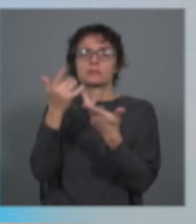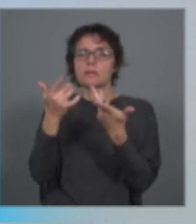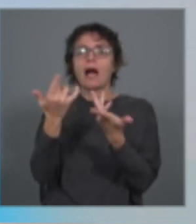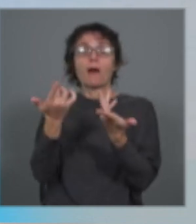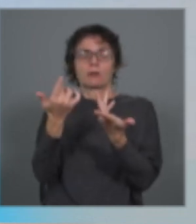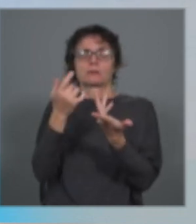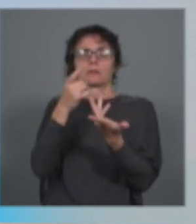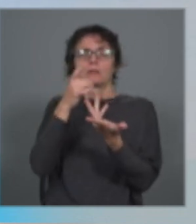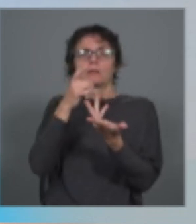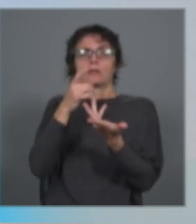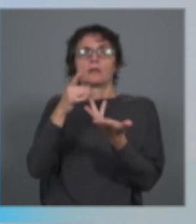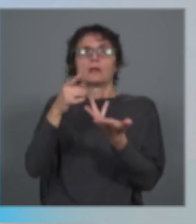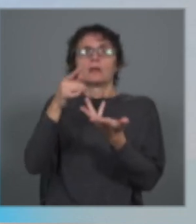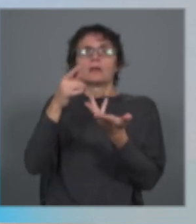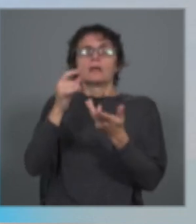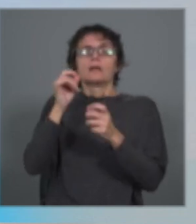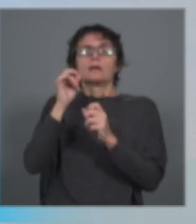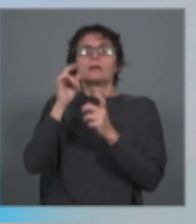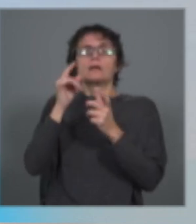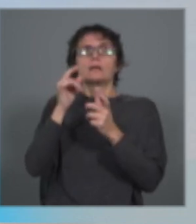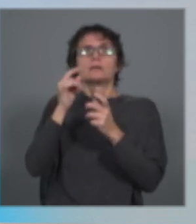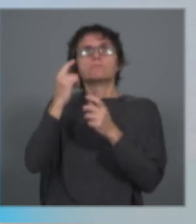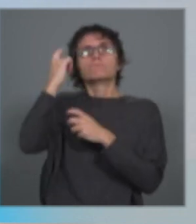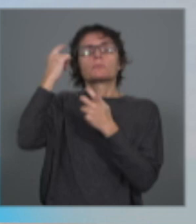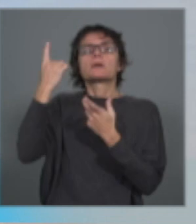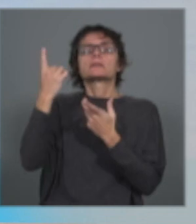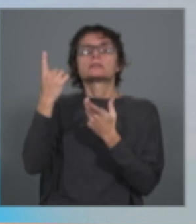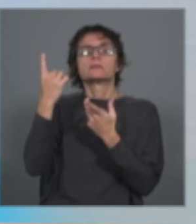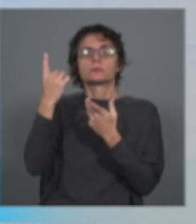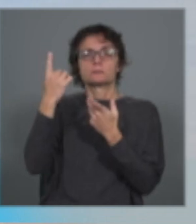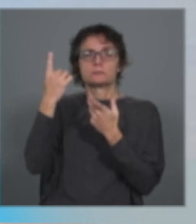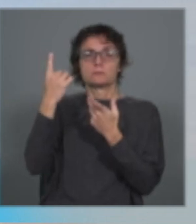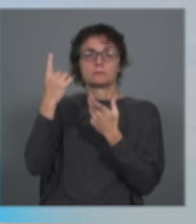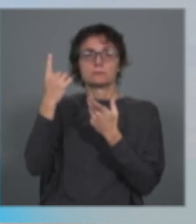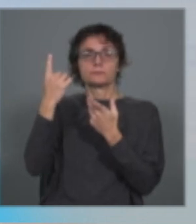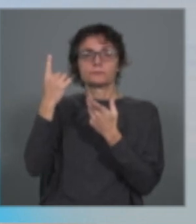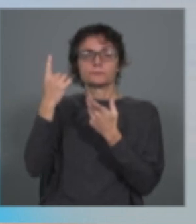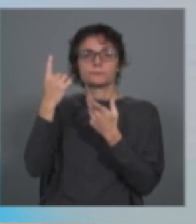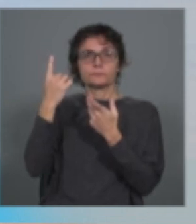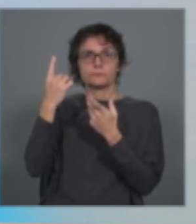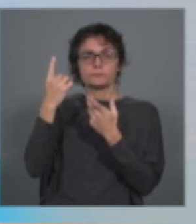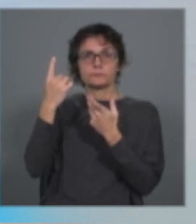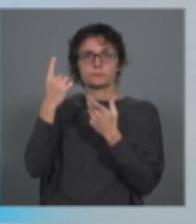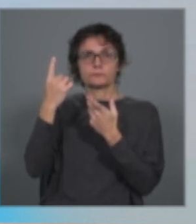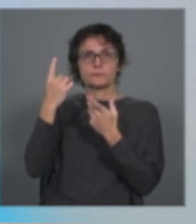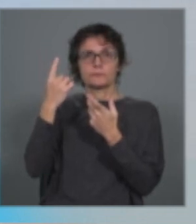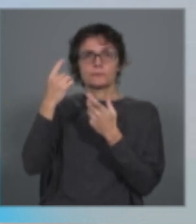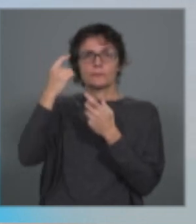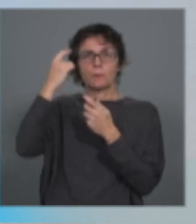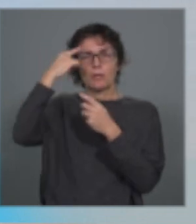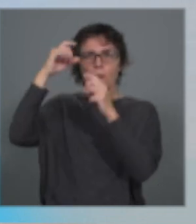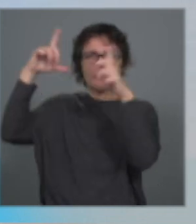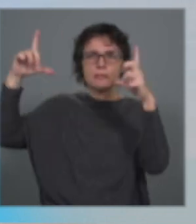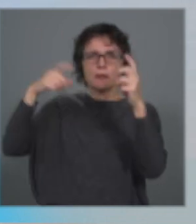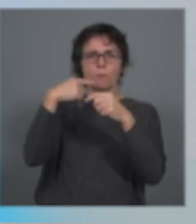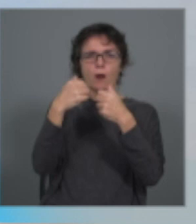agricultor, que produz aquela coisa já dentro dos pacotes. Mas imagine-se que os agricultores